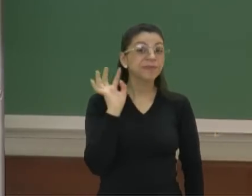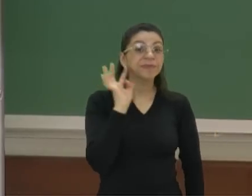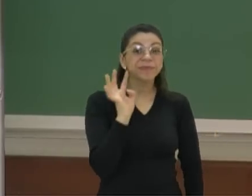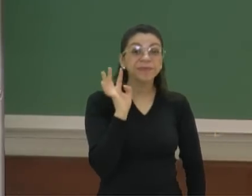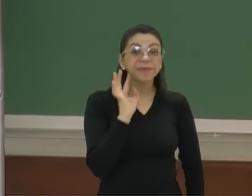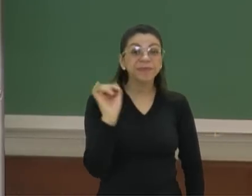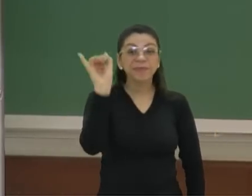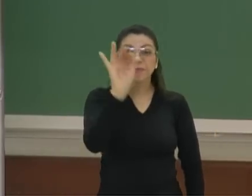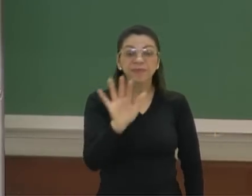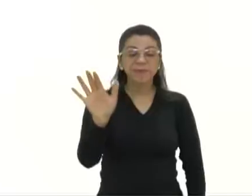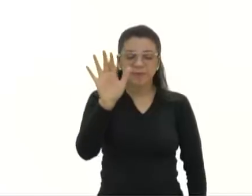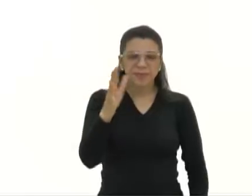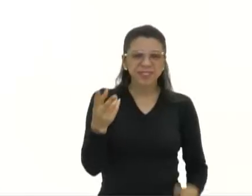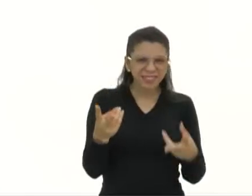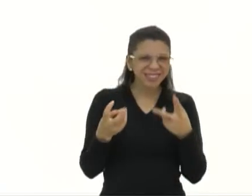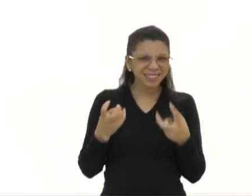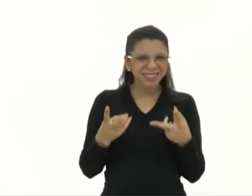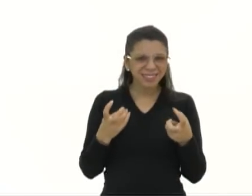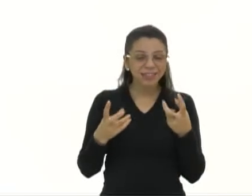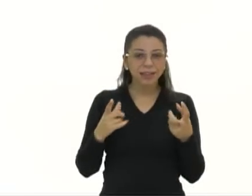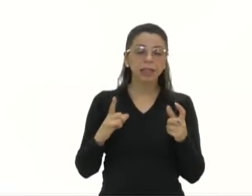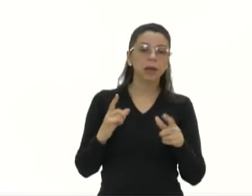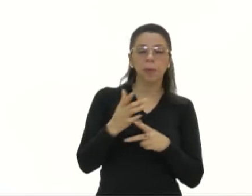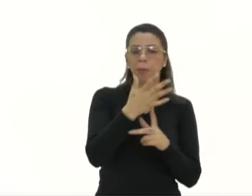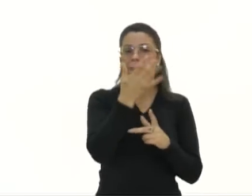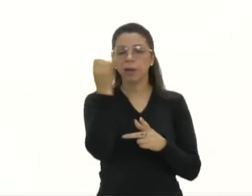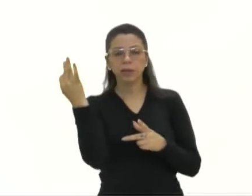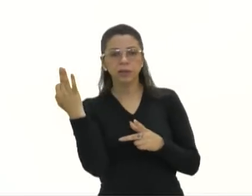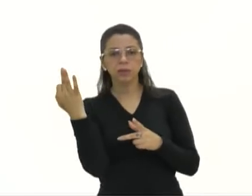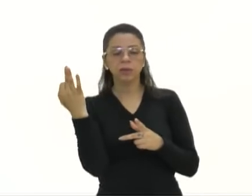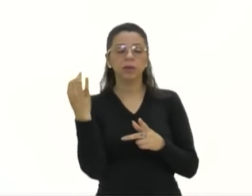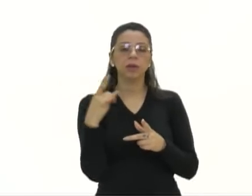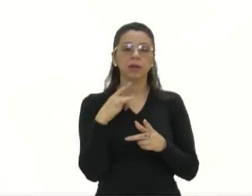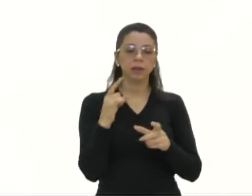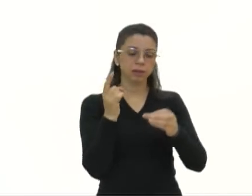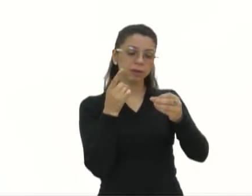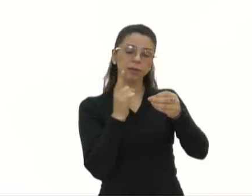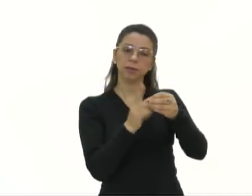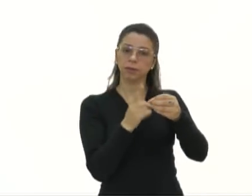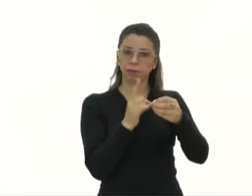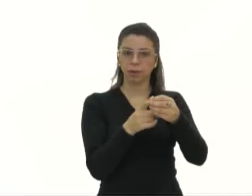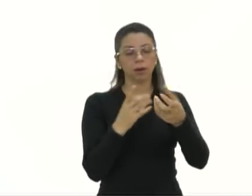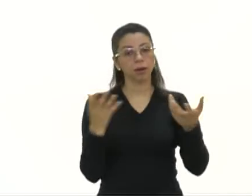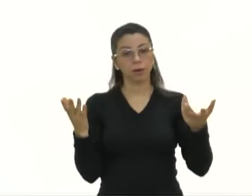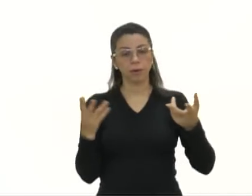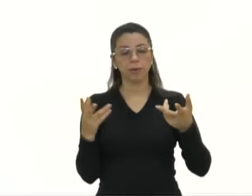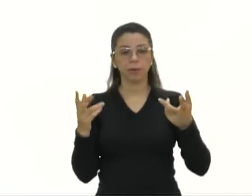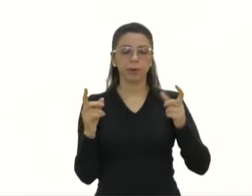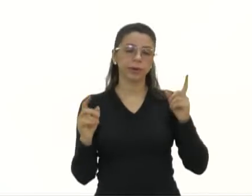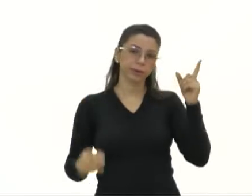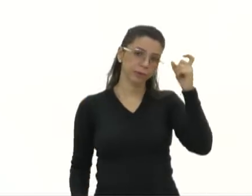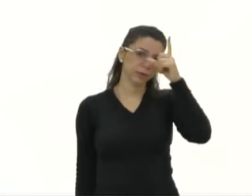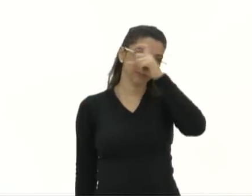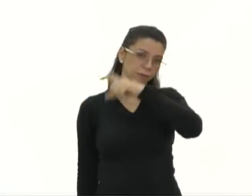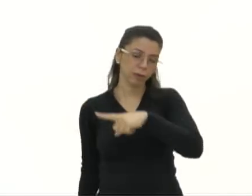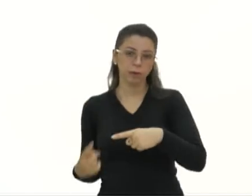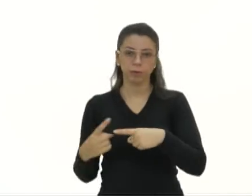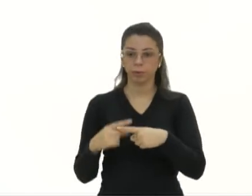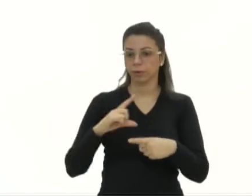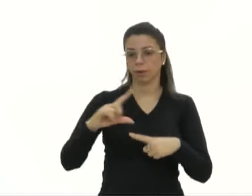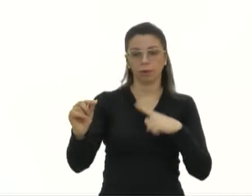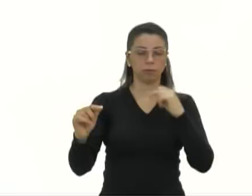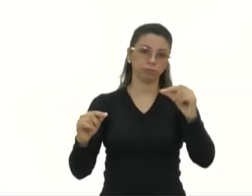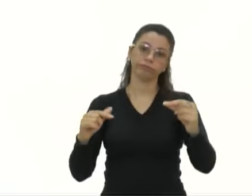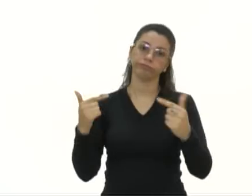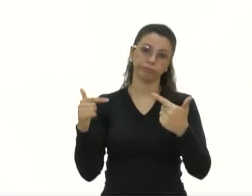para vocês. Você já reparou em algumas pessoas na tua cidade? Eu sei que agora é um pouquinho mais difícil porque nós não estamos saindo de casa.